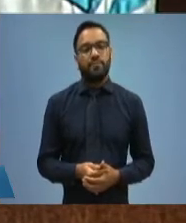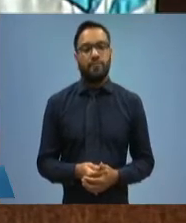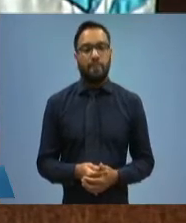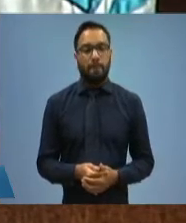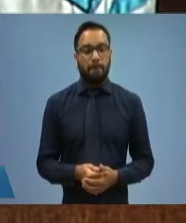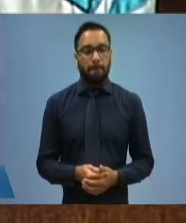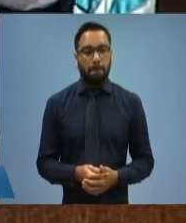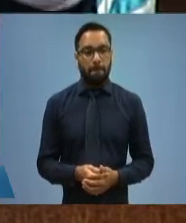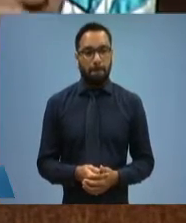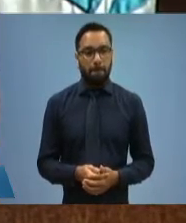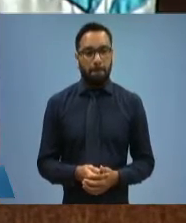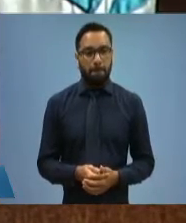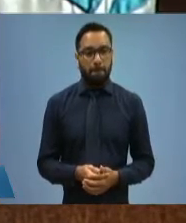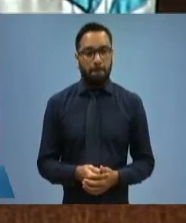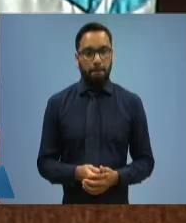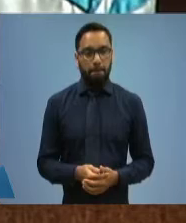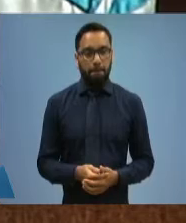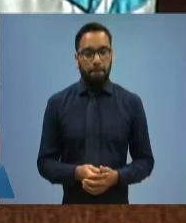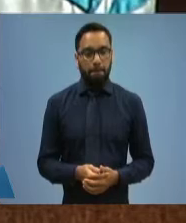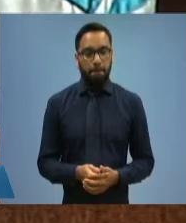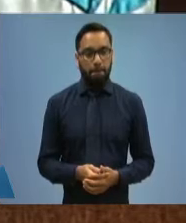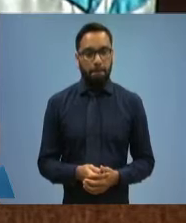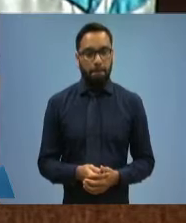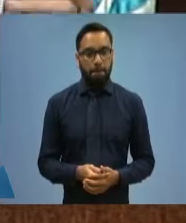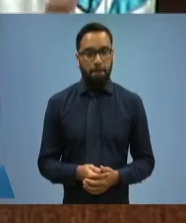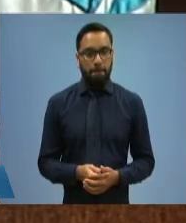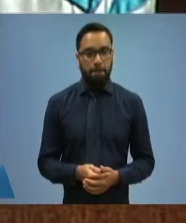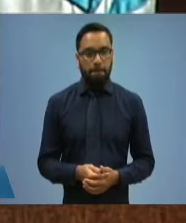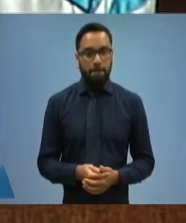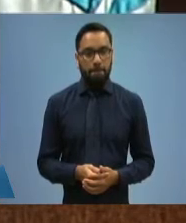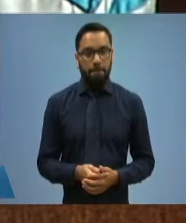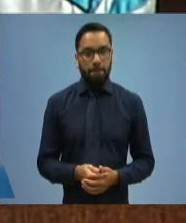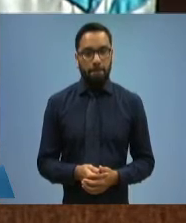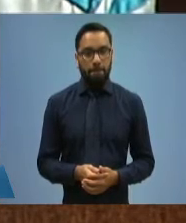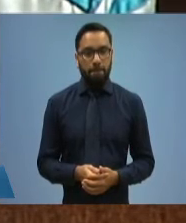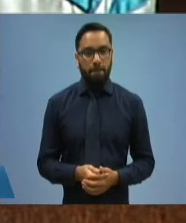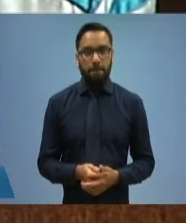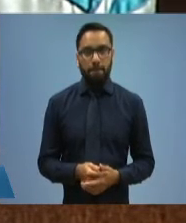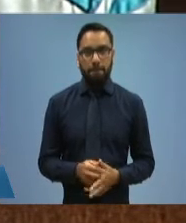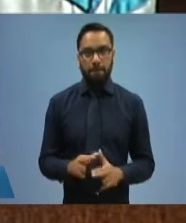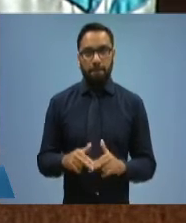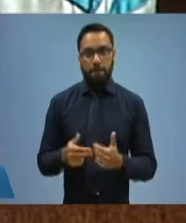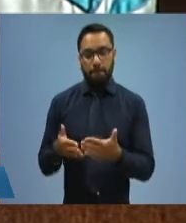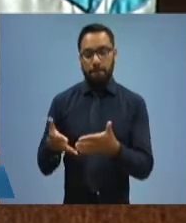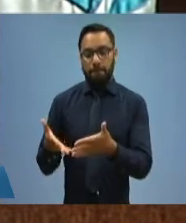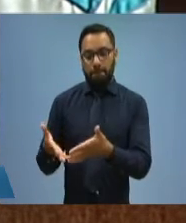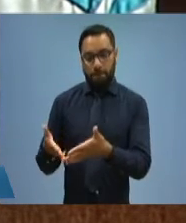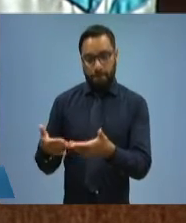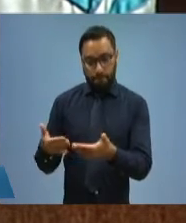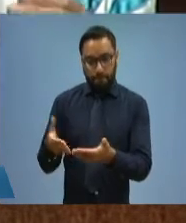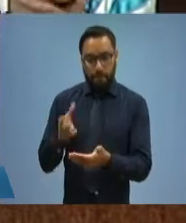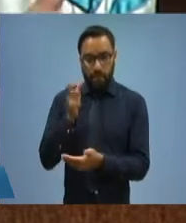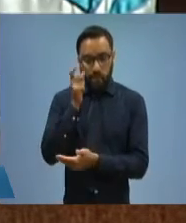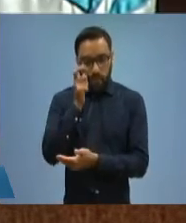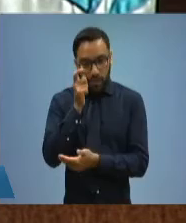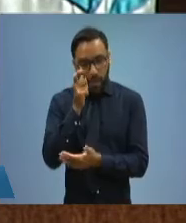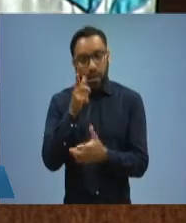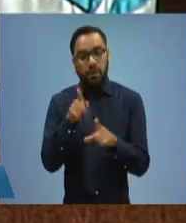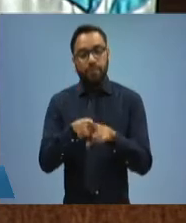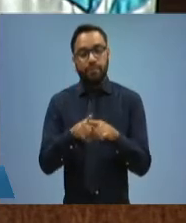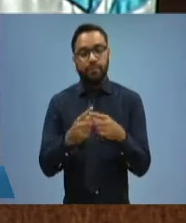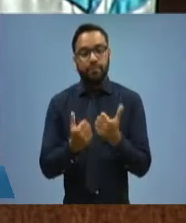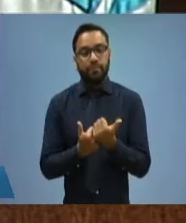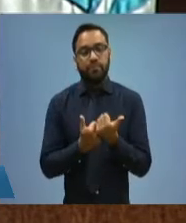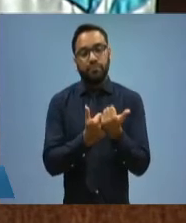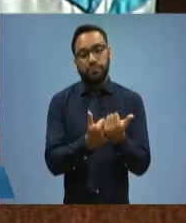seu termo de cooperação técnica. Peço encarecidamente a atenção, o apoio e que a gente consiga